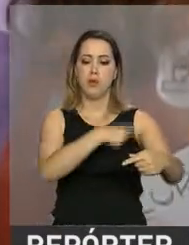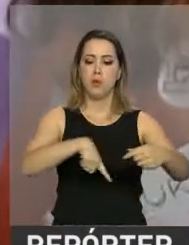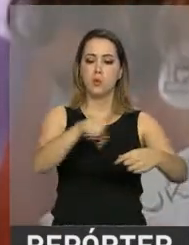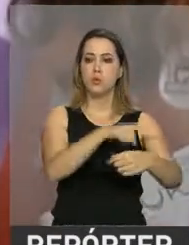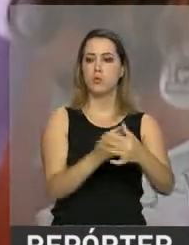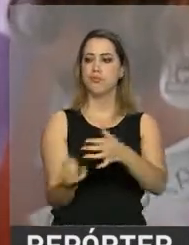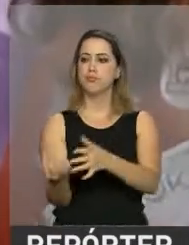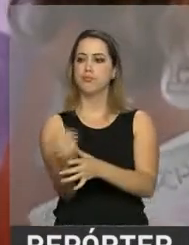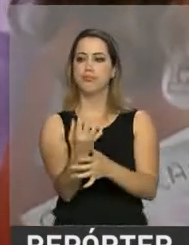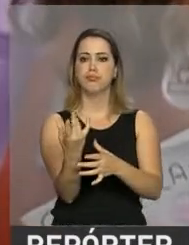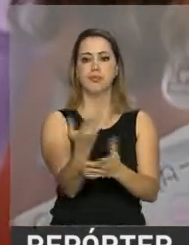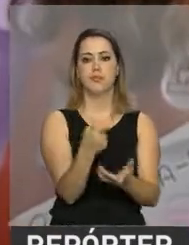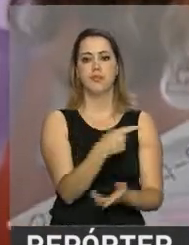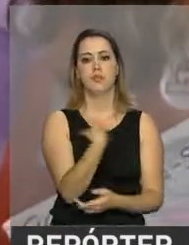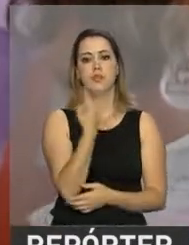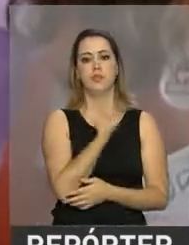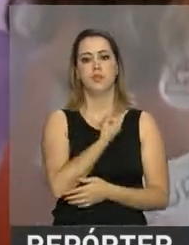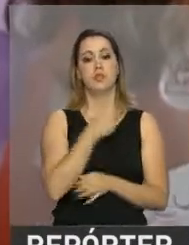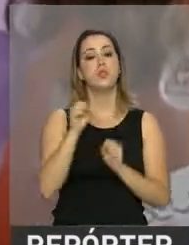como prevenir